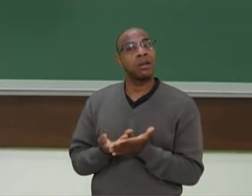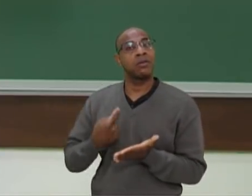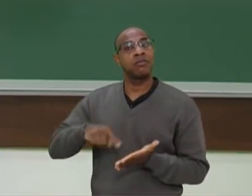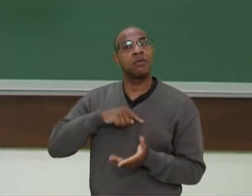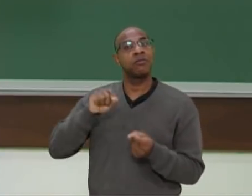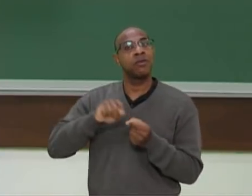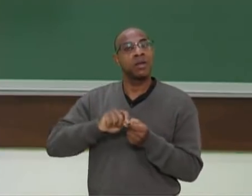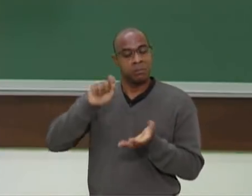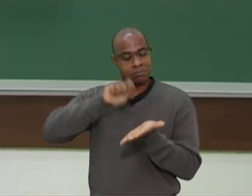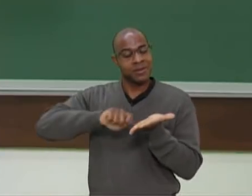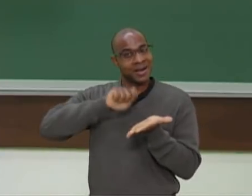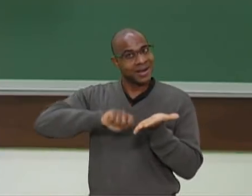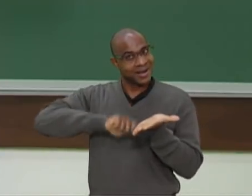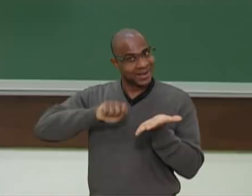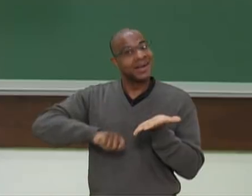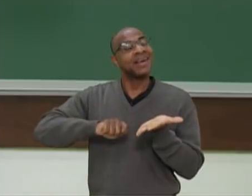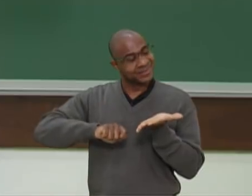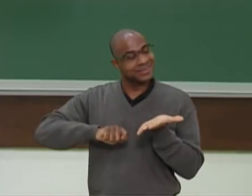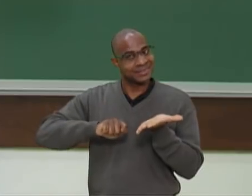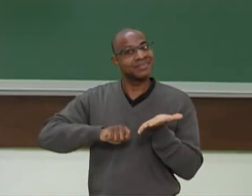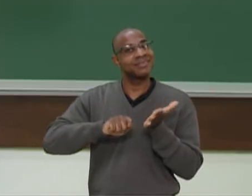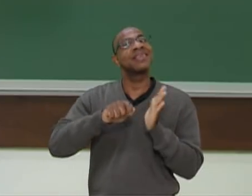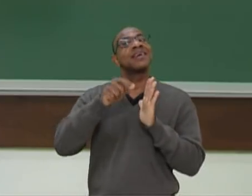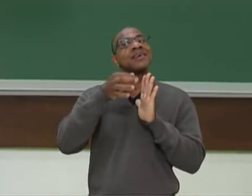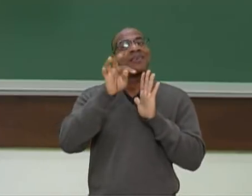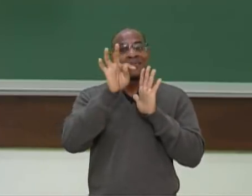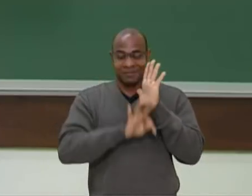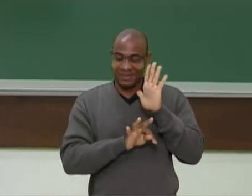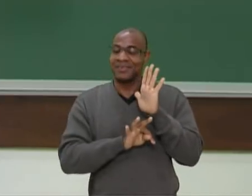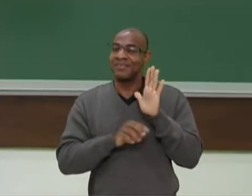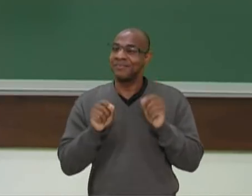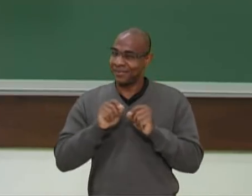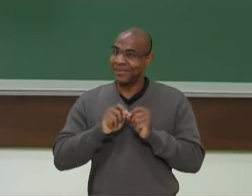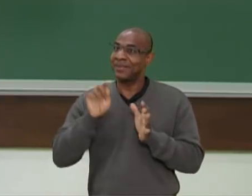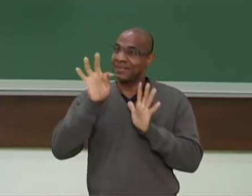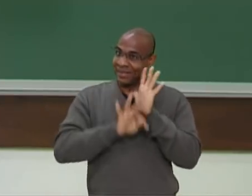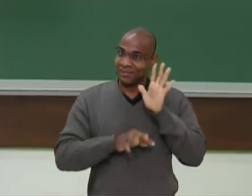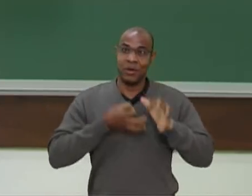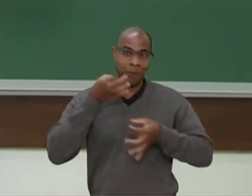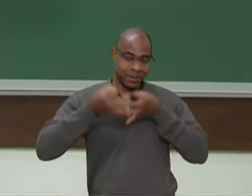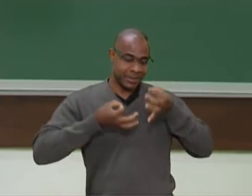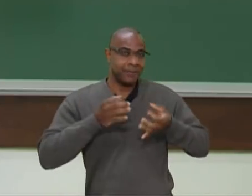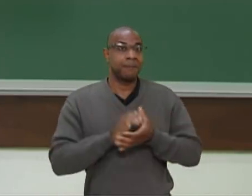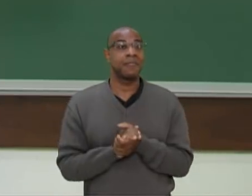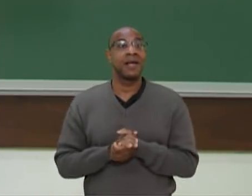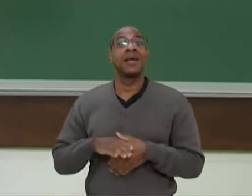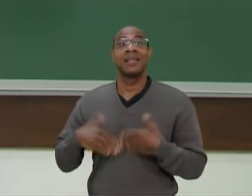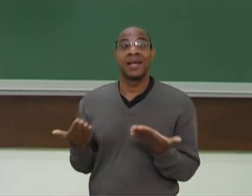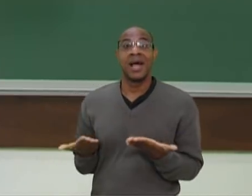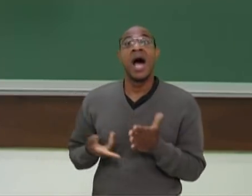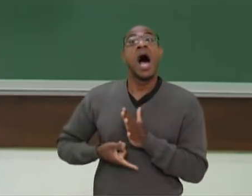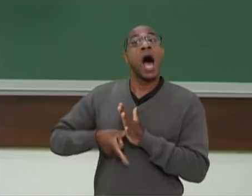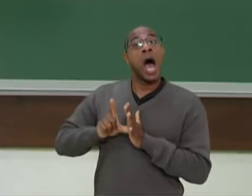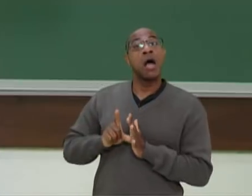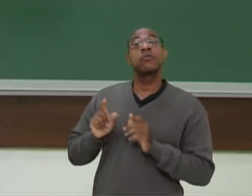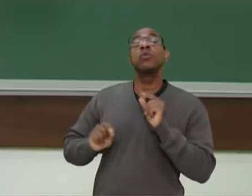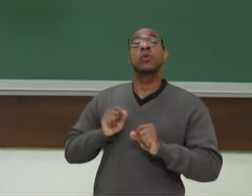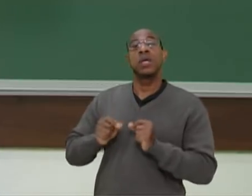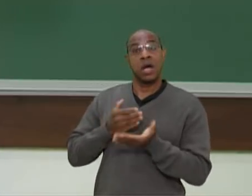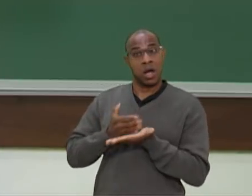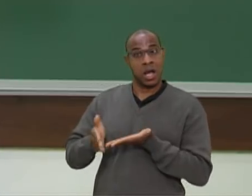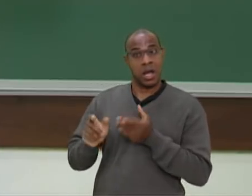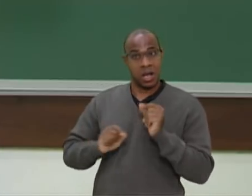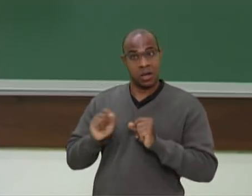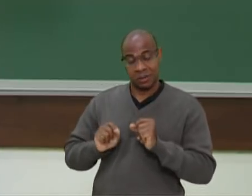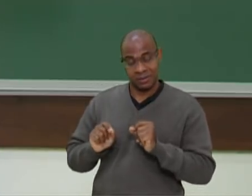produzir um artigo de opinião, turma. Vamos lá para a nossa aula de hoje? Mas antes de iniciarmos a nossa